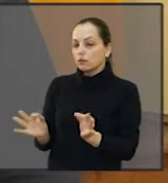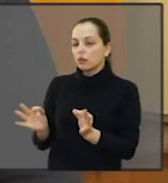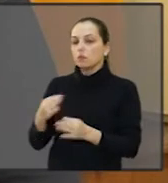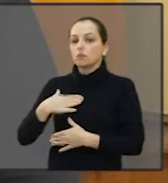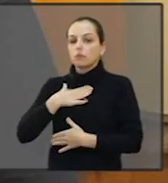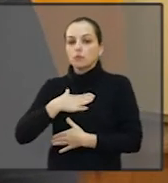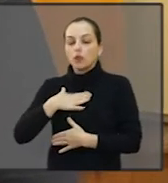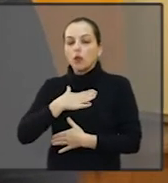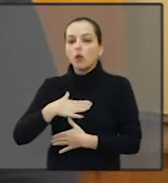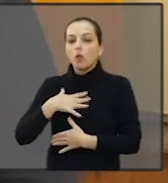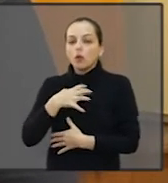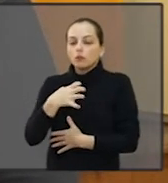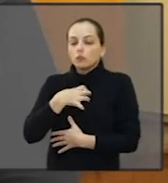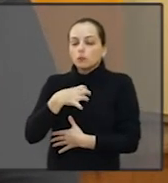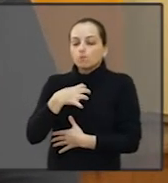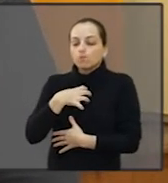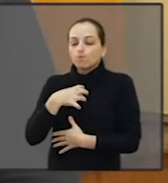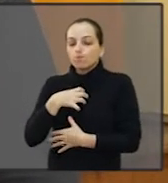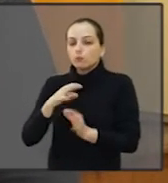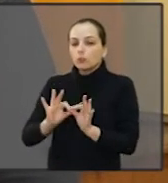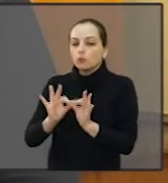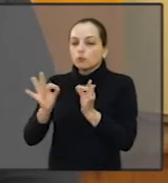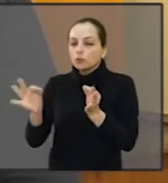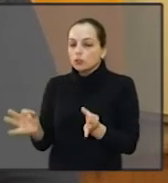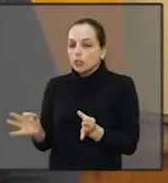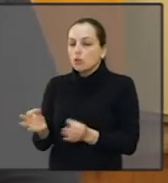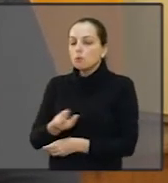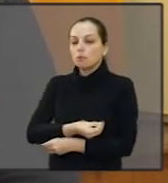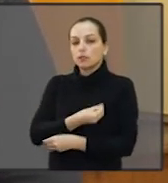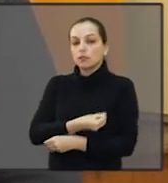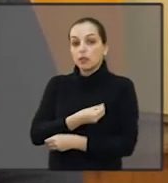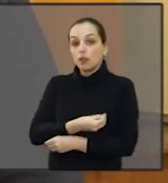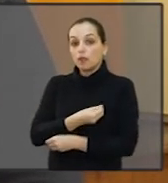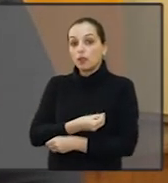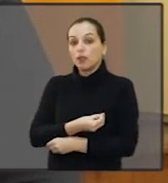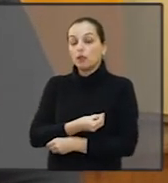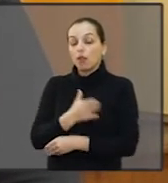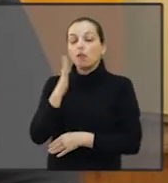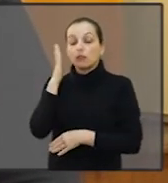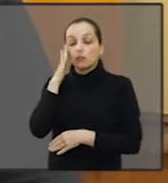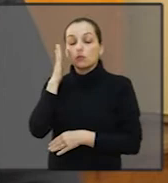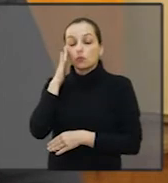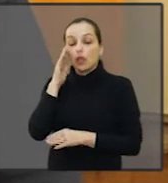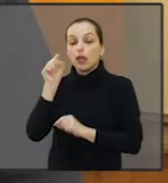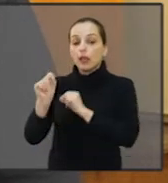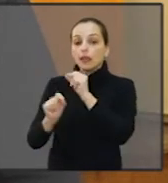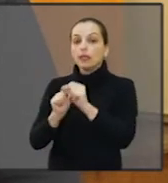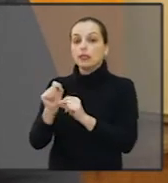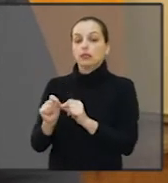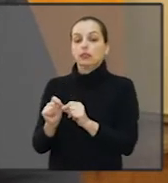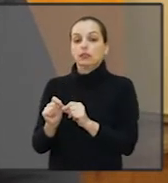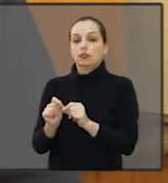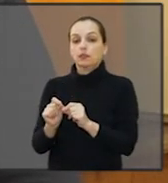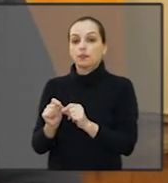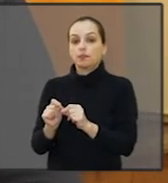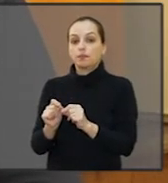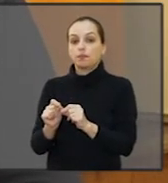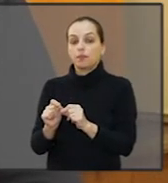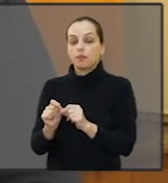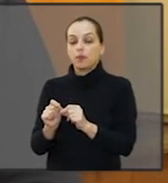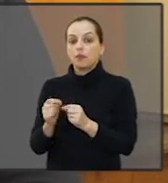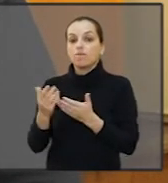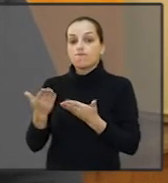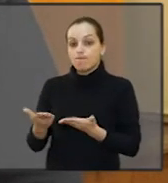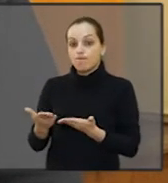eu gosto dessa maneira simples de viver, né? De não complicar a vida. Mas eu tenho consciência, assim, eu